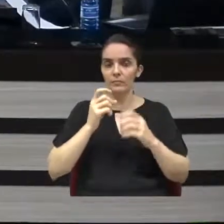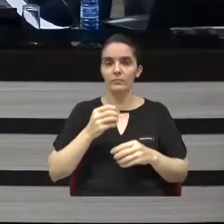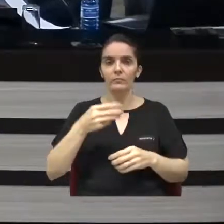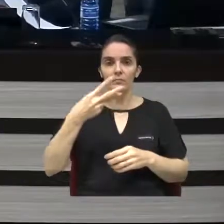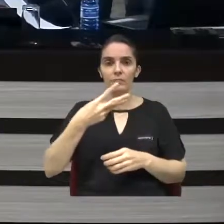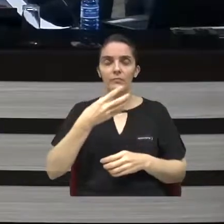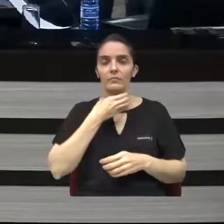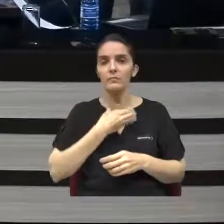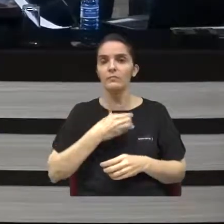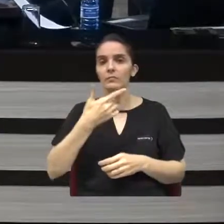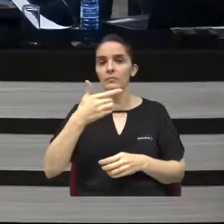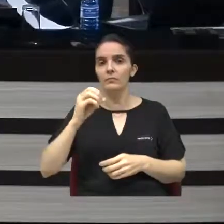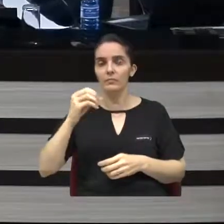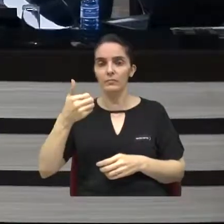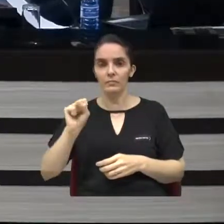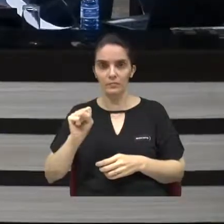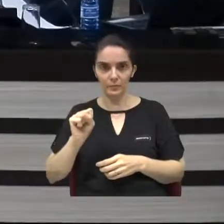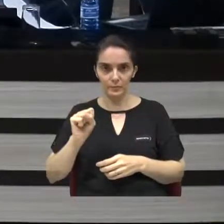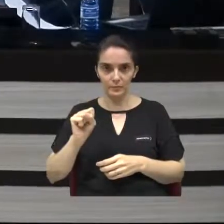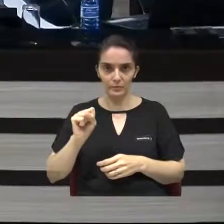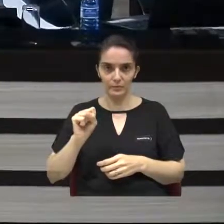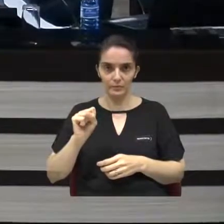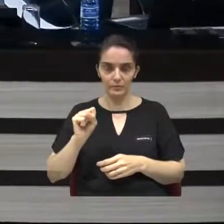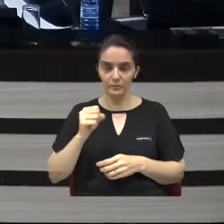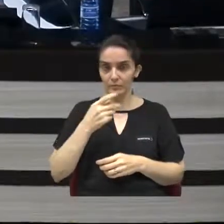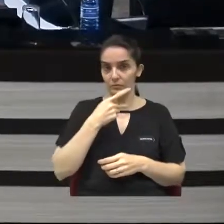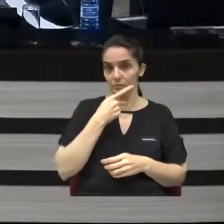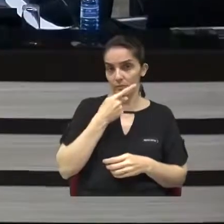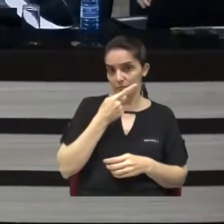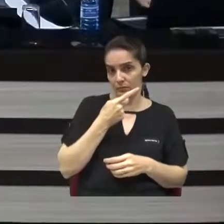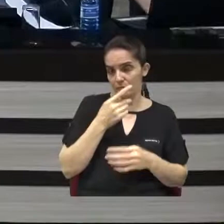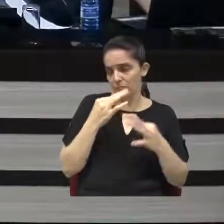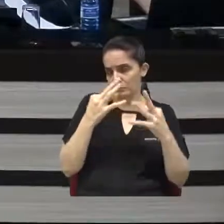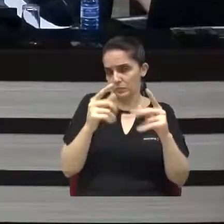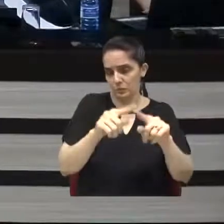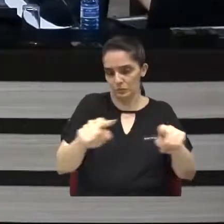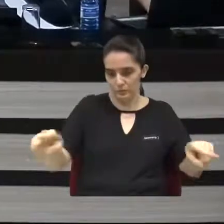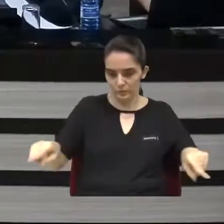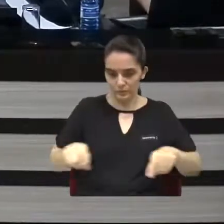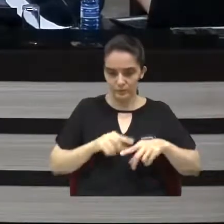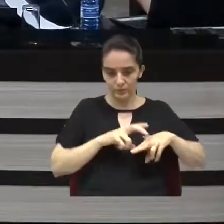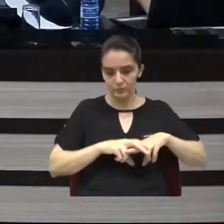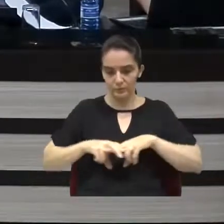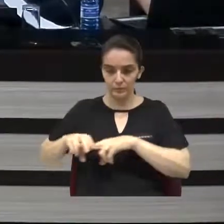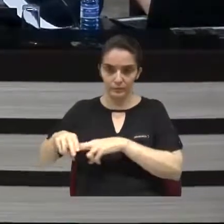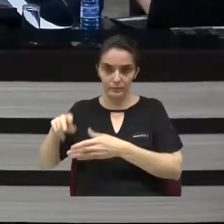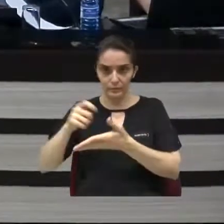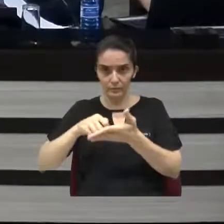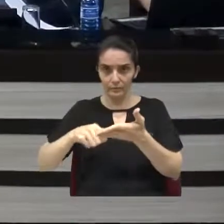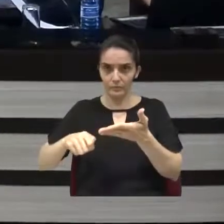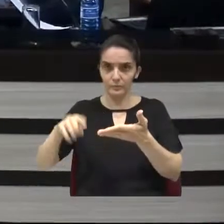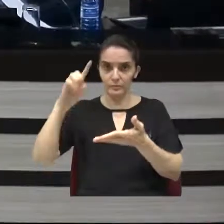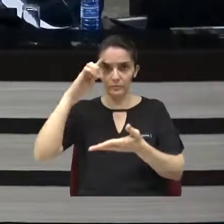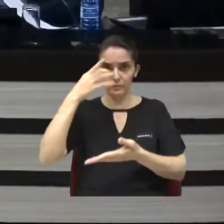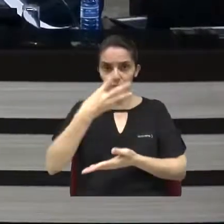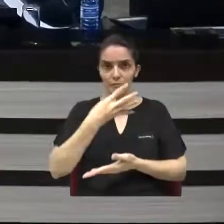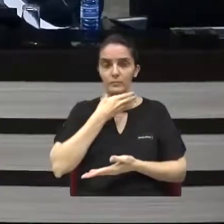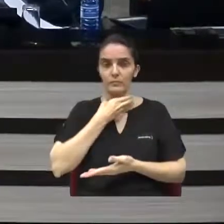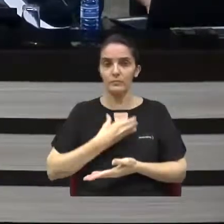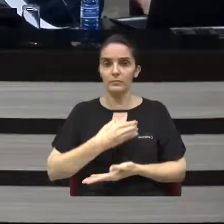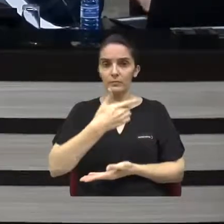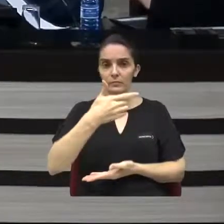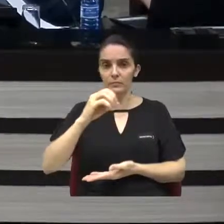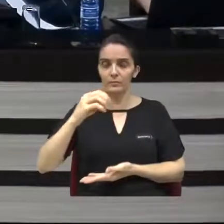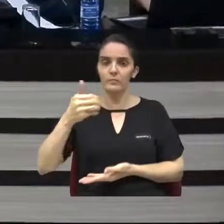2018, tendo sido feito o autógrafo e assinado pela então mesa diretora da Câmara Municipal no dia 4 de dezembro de